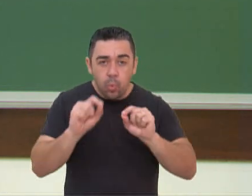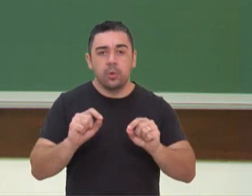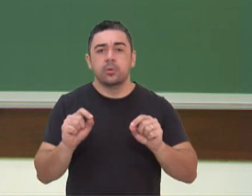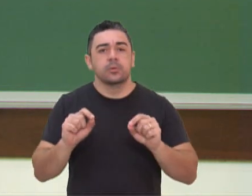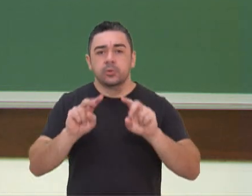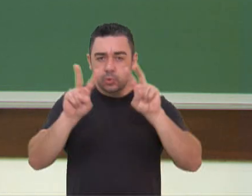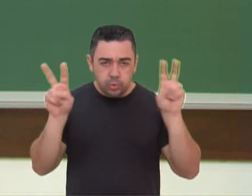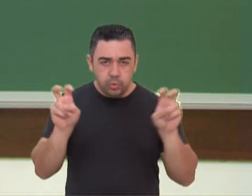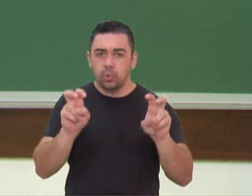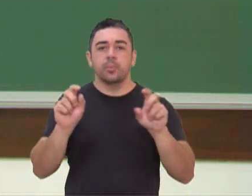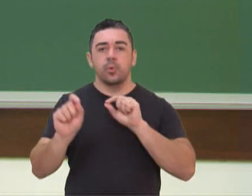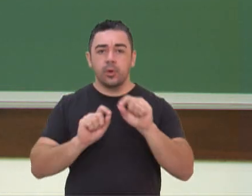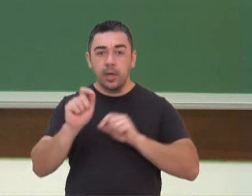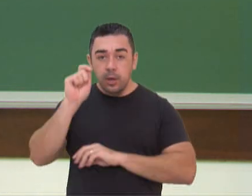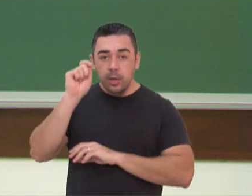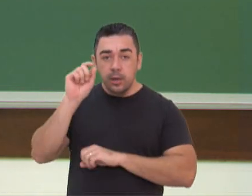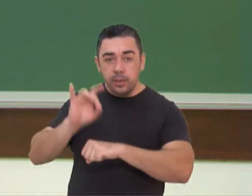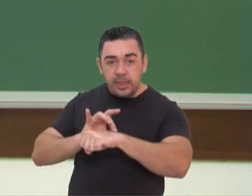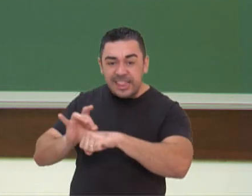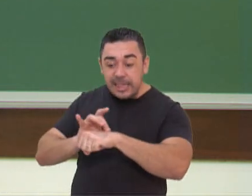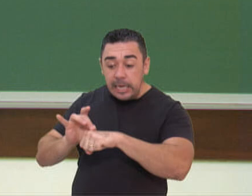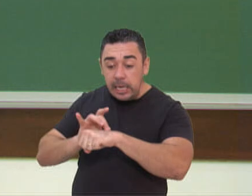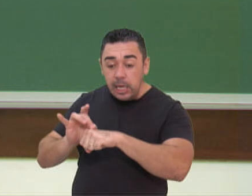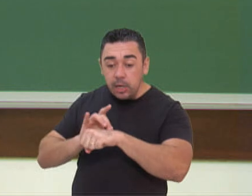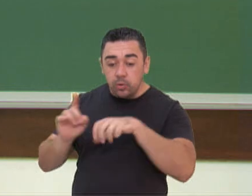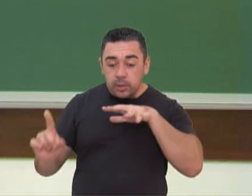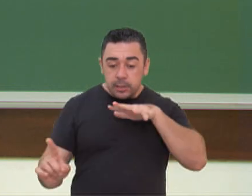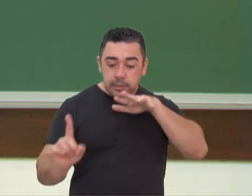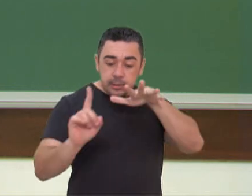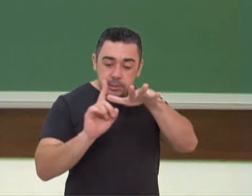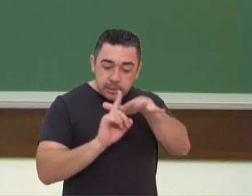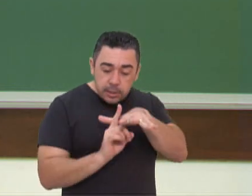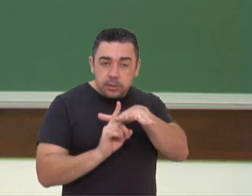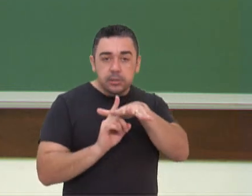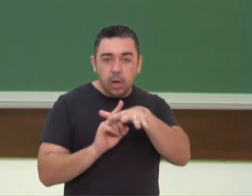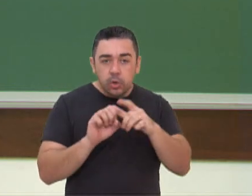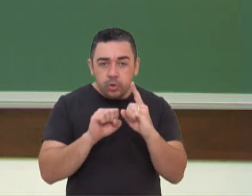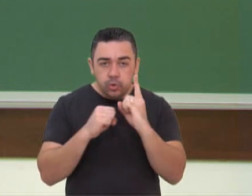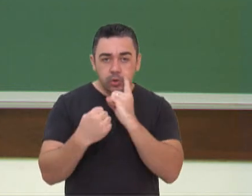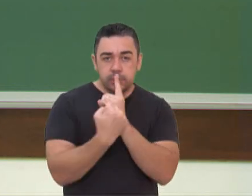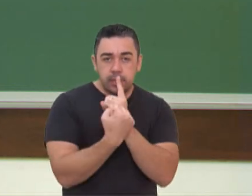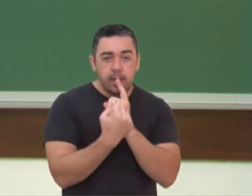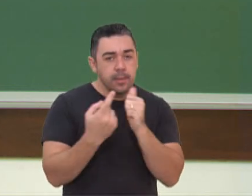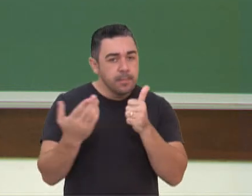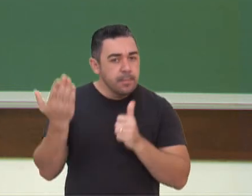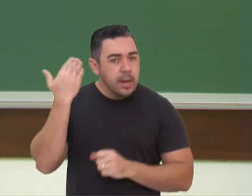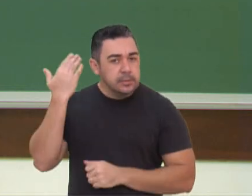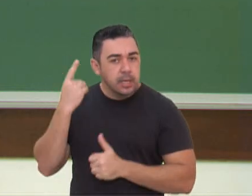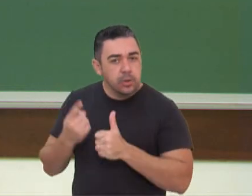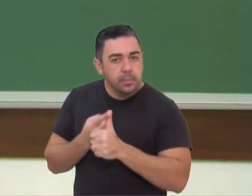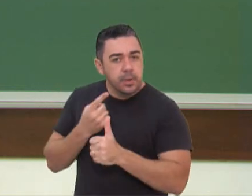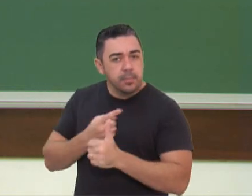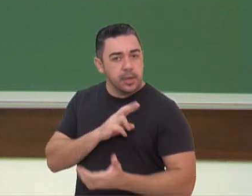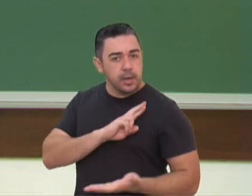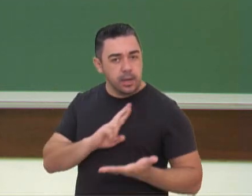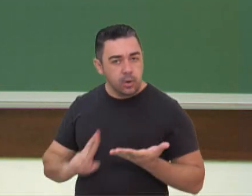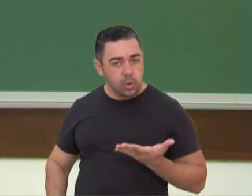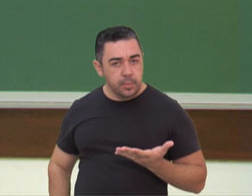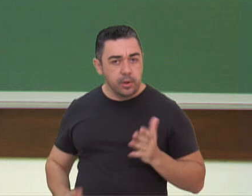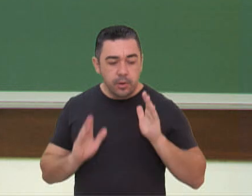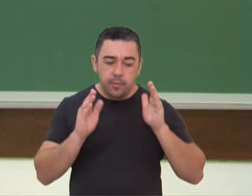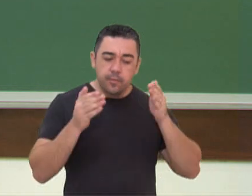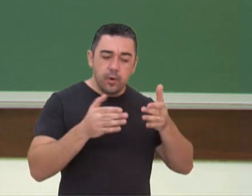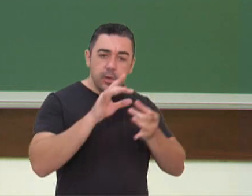sobre a inserção do negro na sociedade brasileira da Primeira República, mais